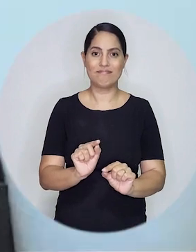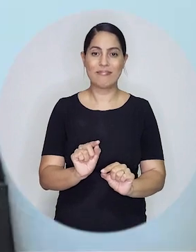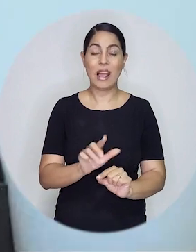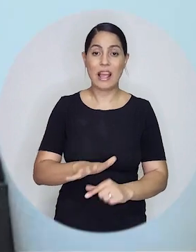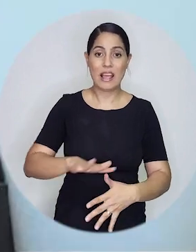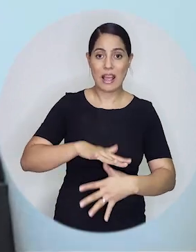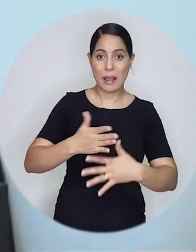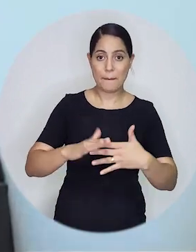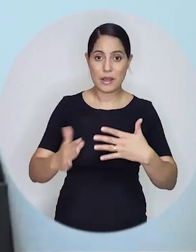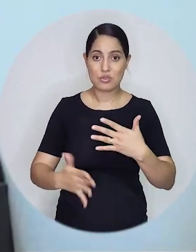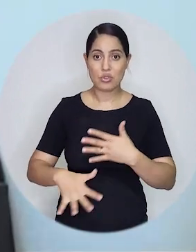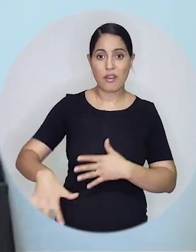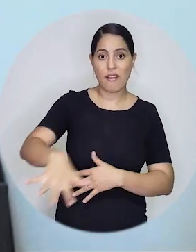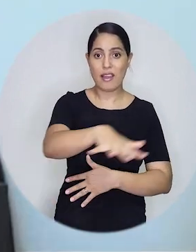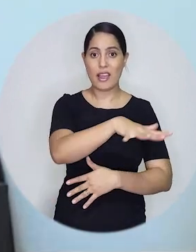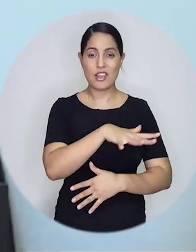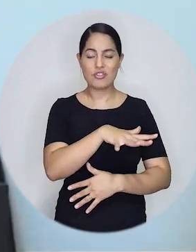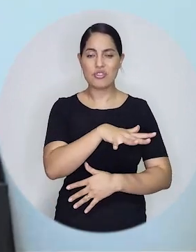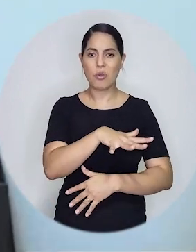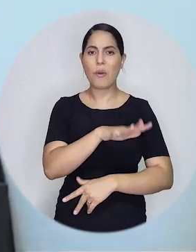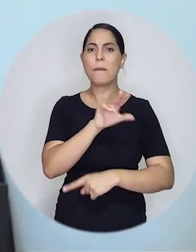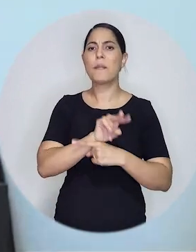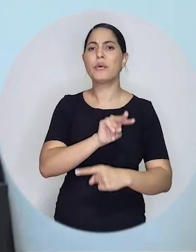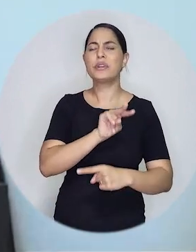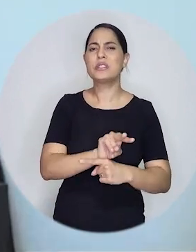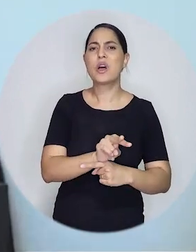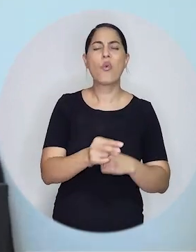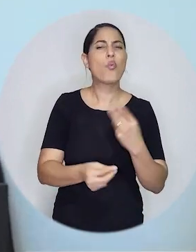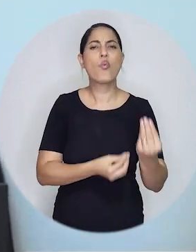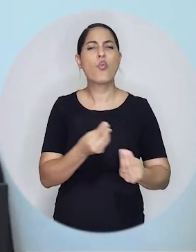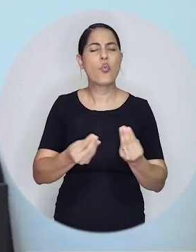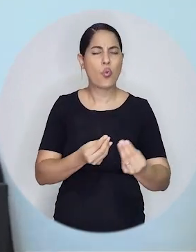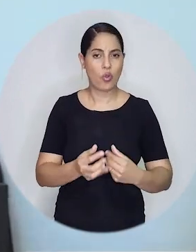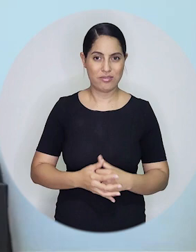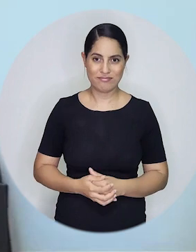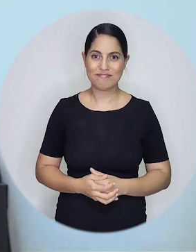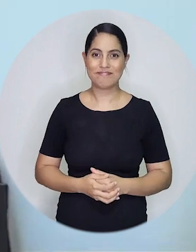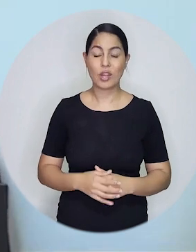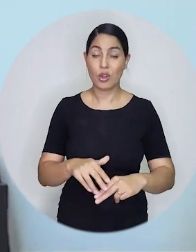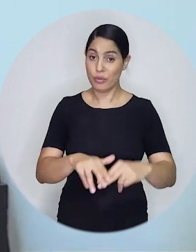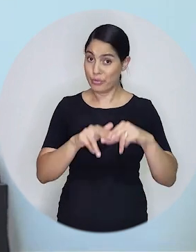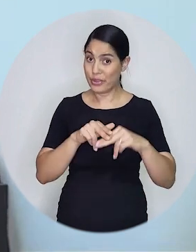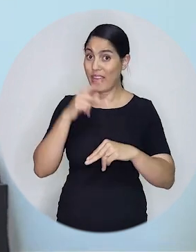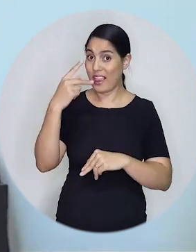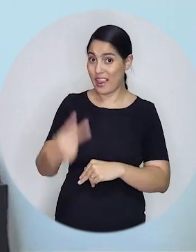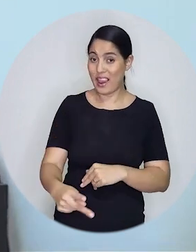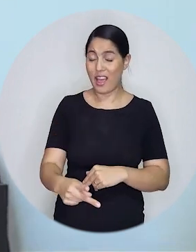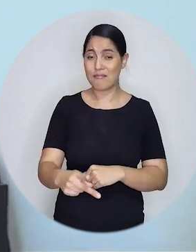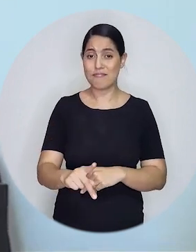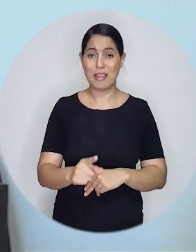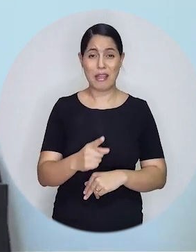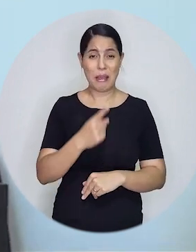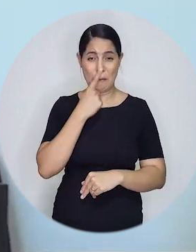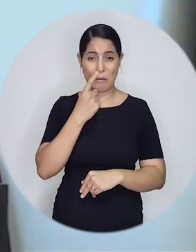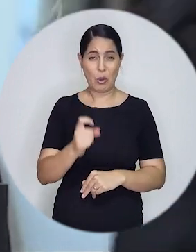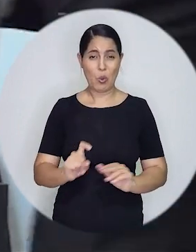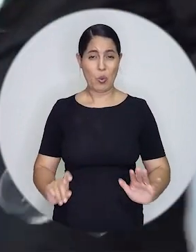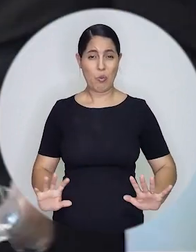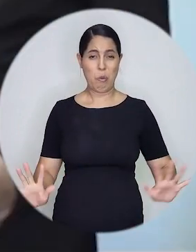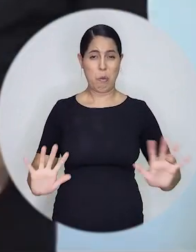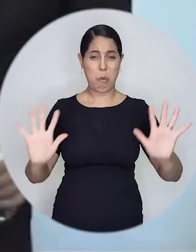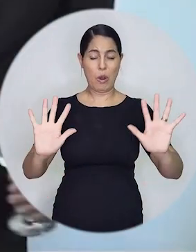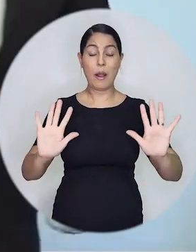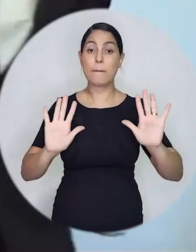a proteção do Amazonas? O que foi discutido muito lá após essa poluição, a